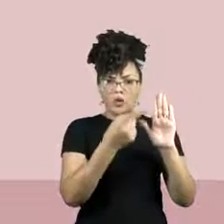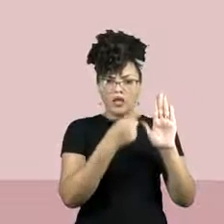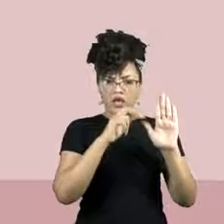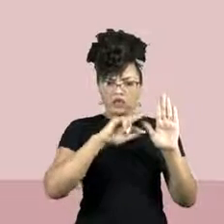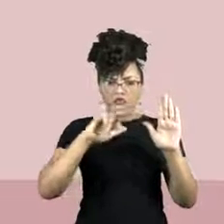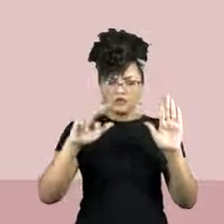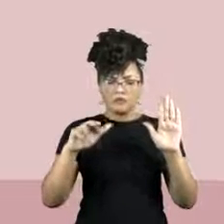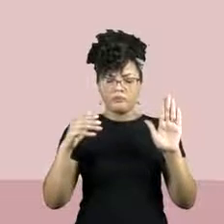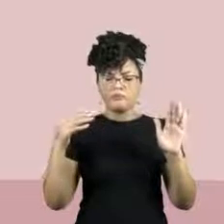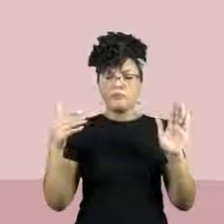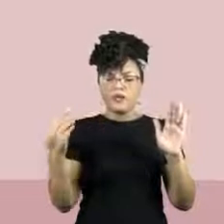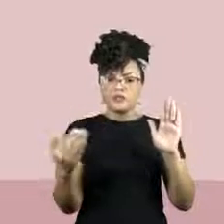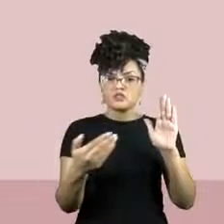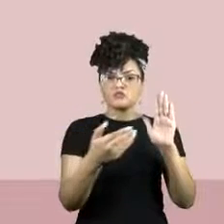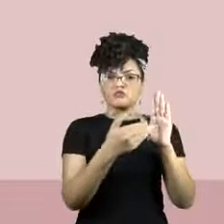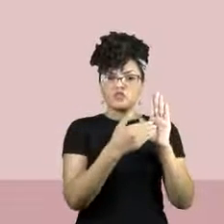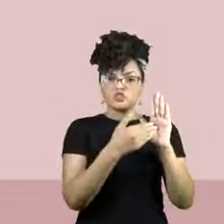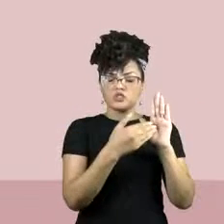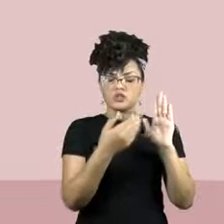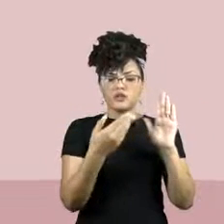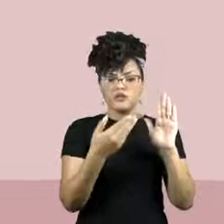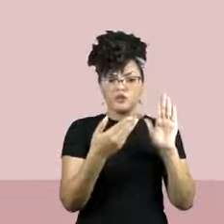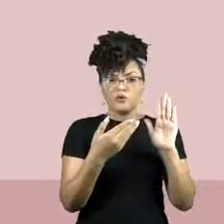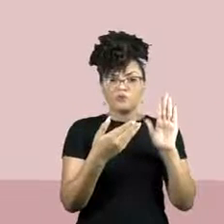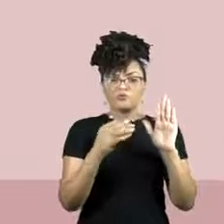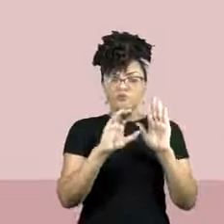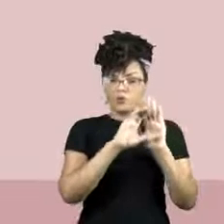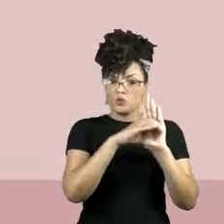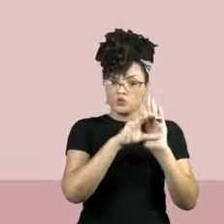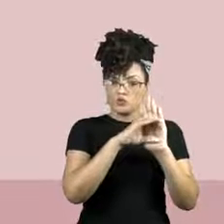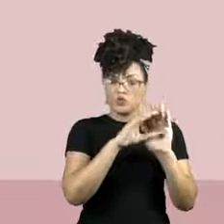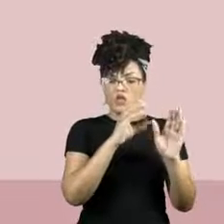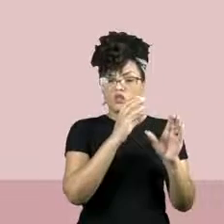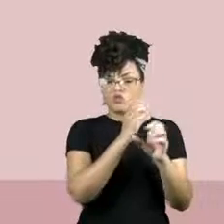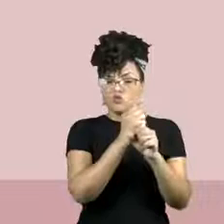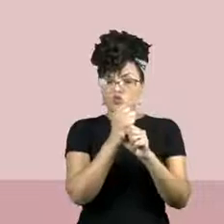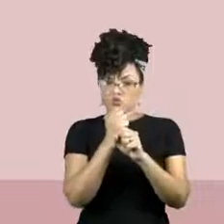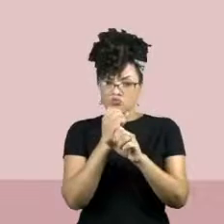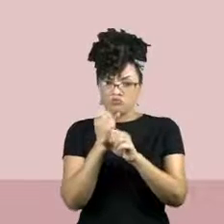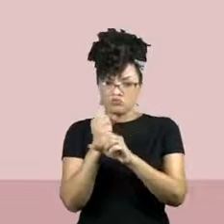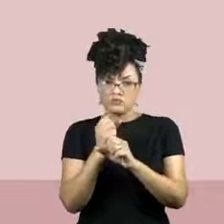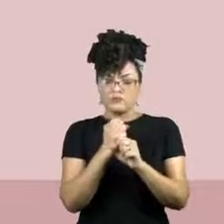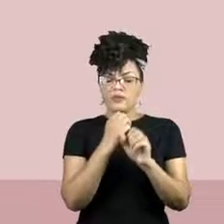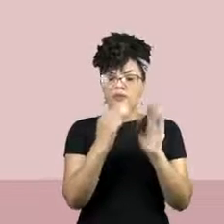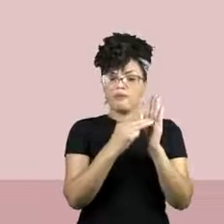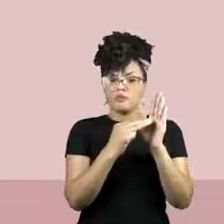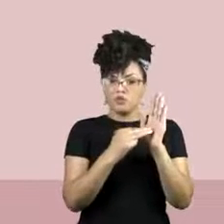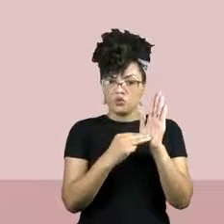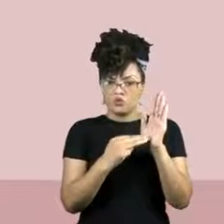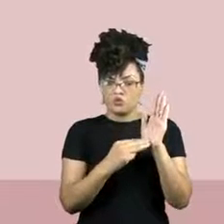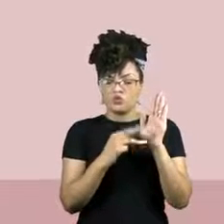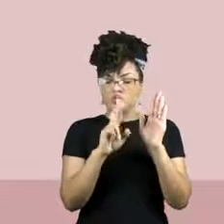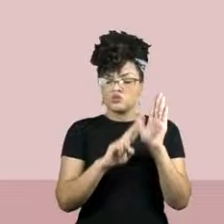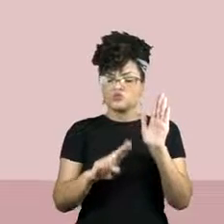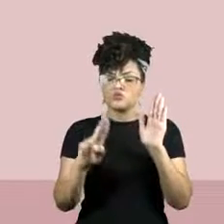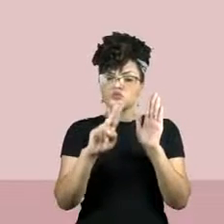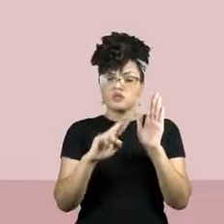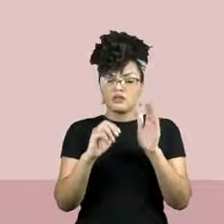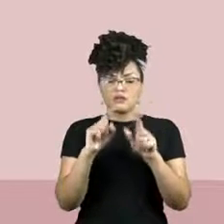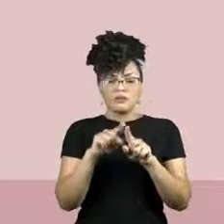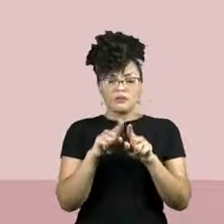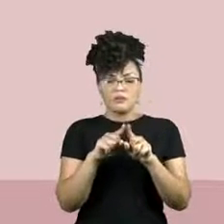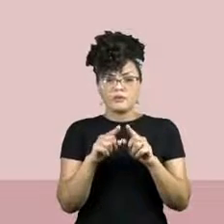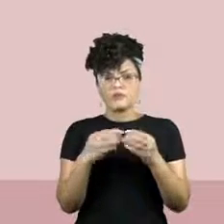de chegar com vocês, que é conceituar alguns cálculos, tá? E algumas metodologias. Né? Como